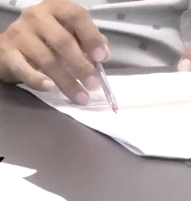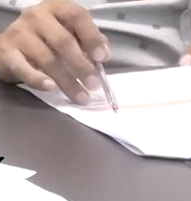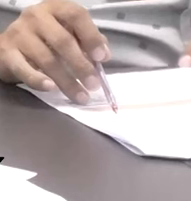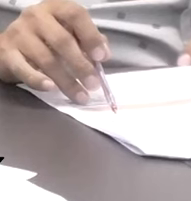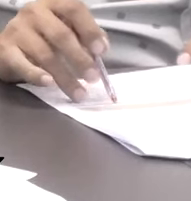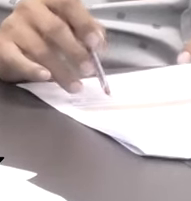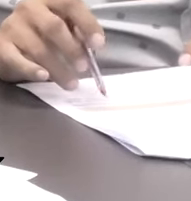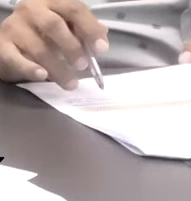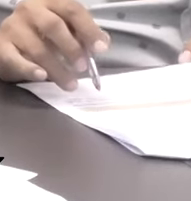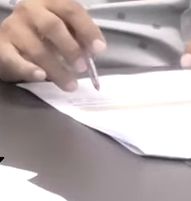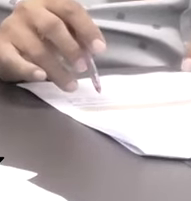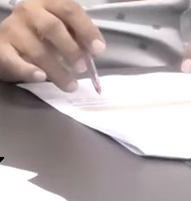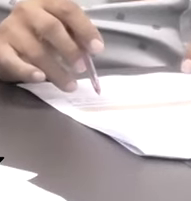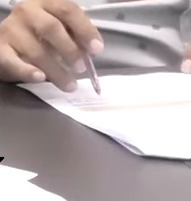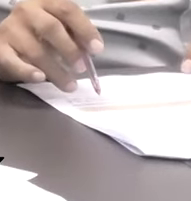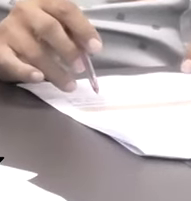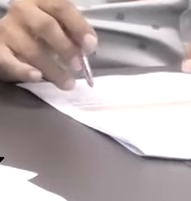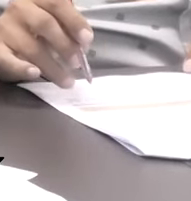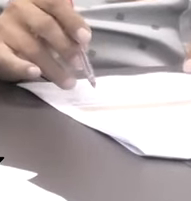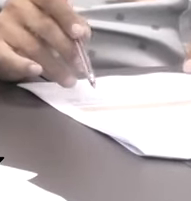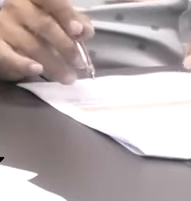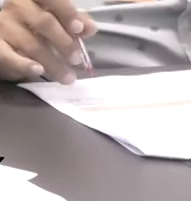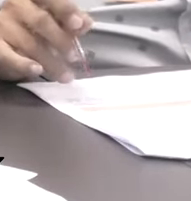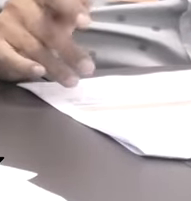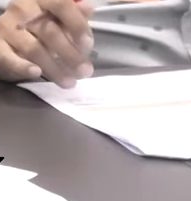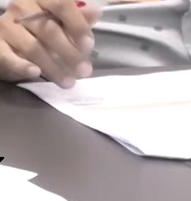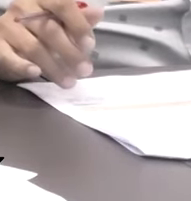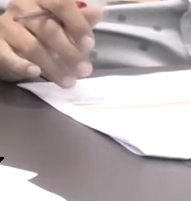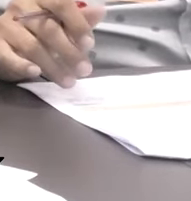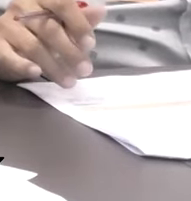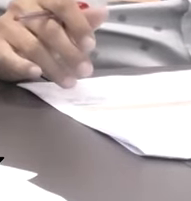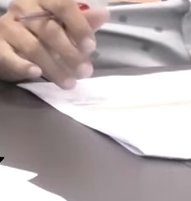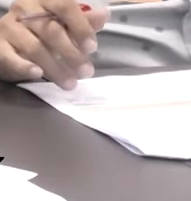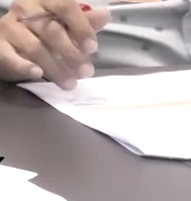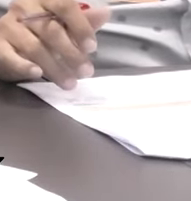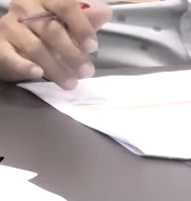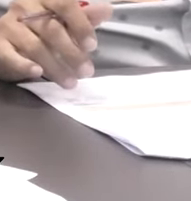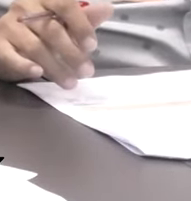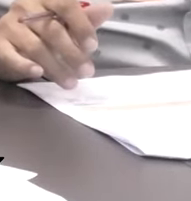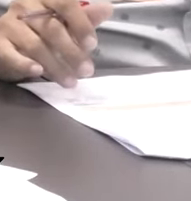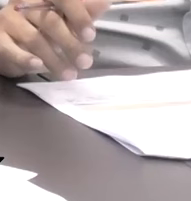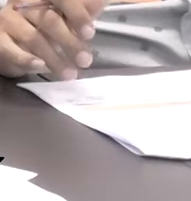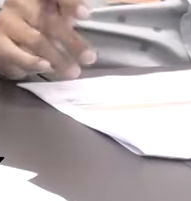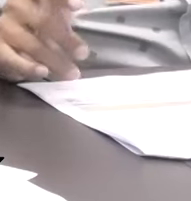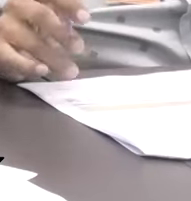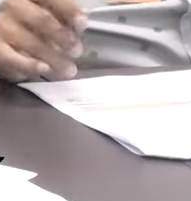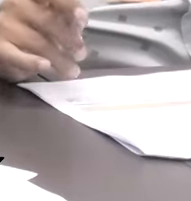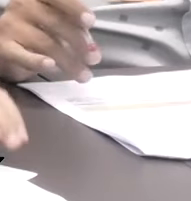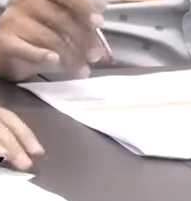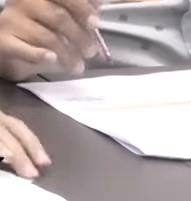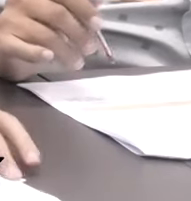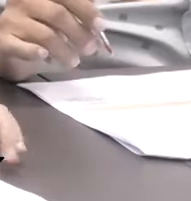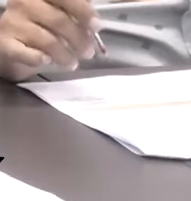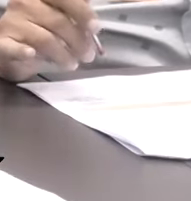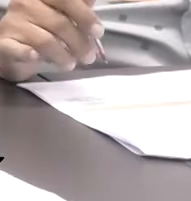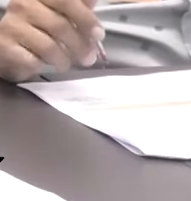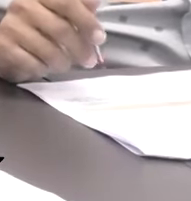aplicadas, porque praticamente todas as peças publicitárias são alteradas digitalmente. Então, se